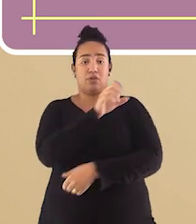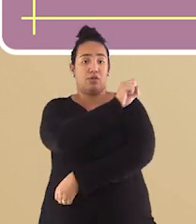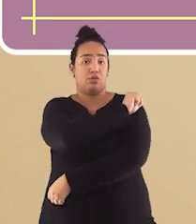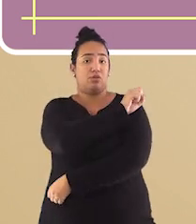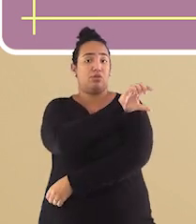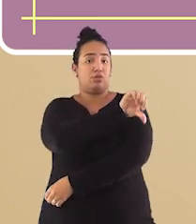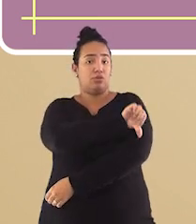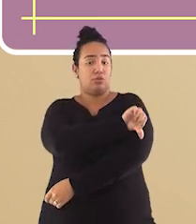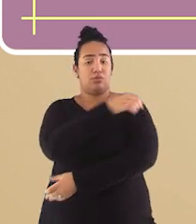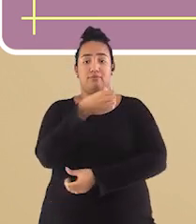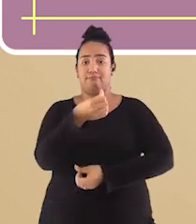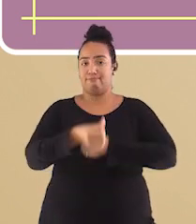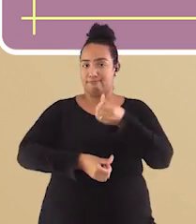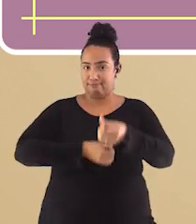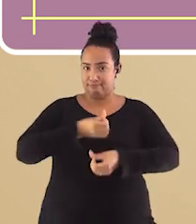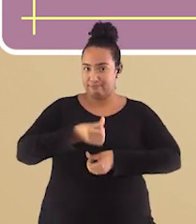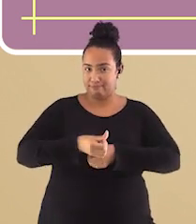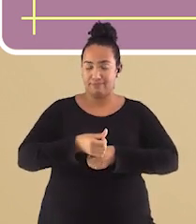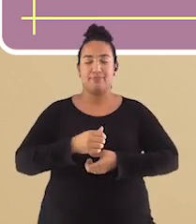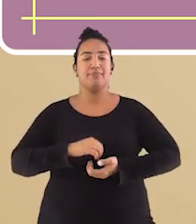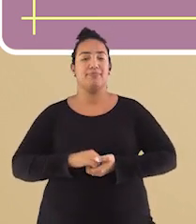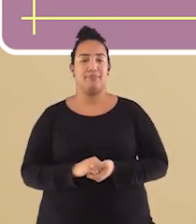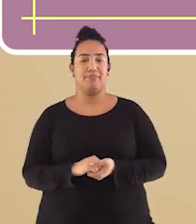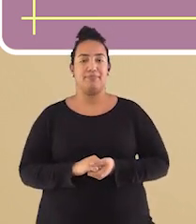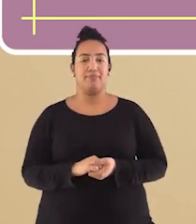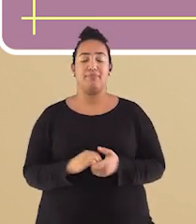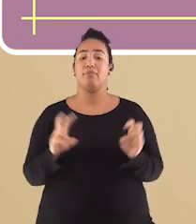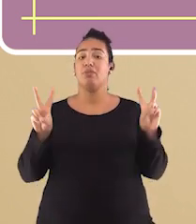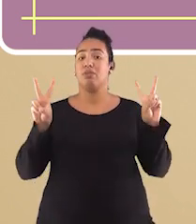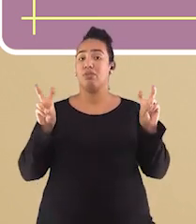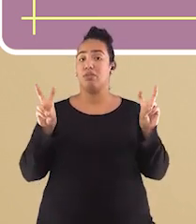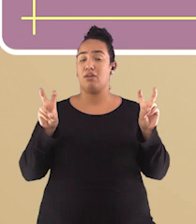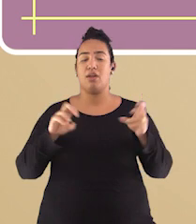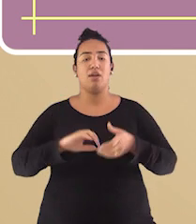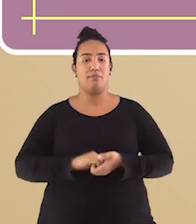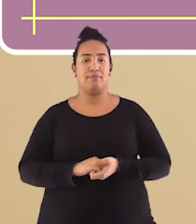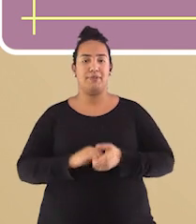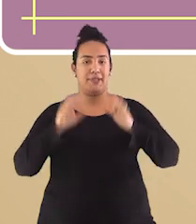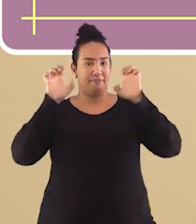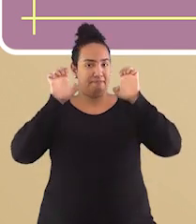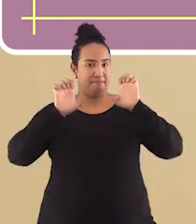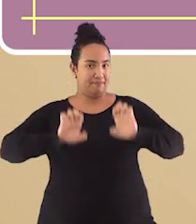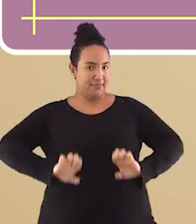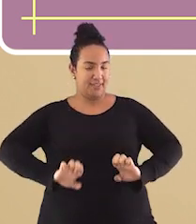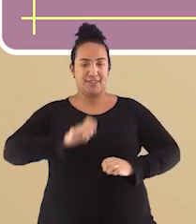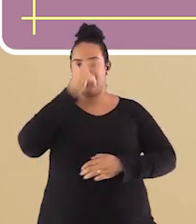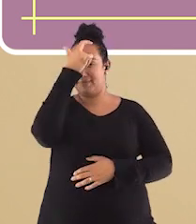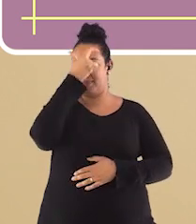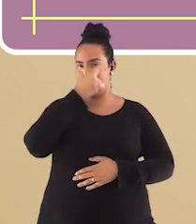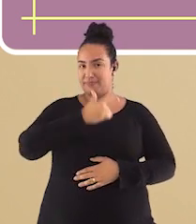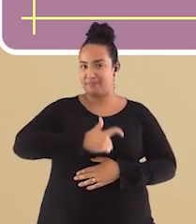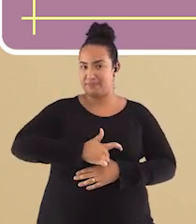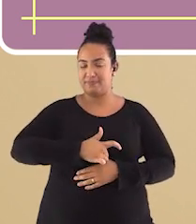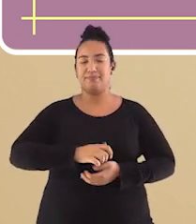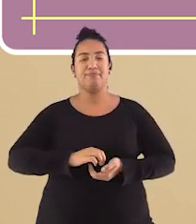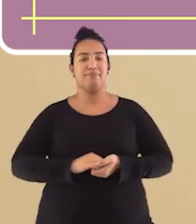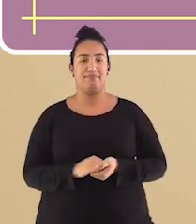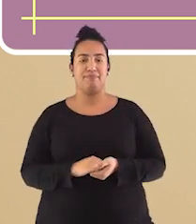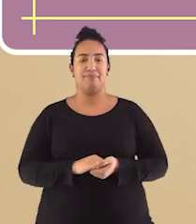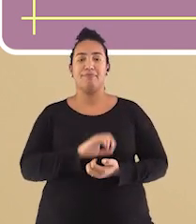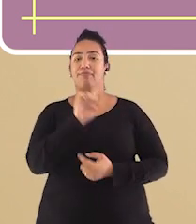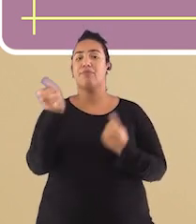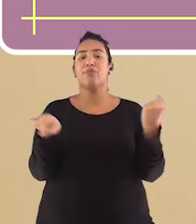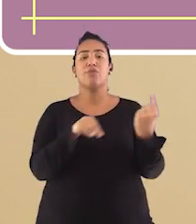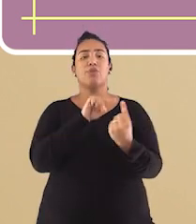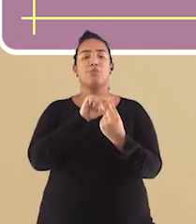os oitavos e nonos anos da Eja trabalha com eixo temático ética e cidadania e o objetivo